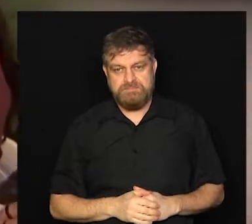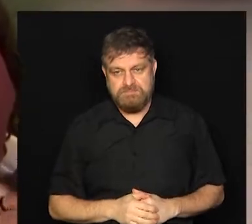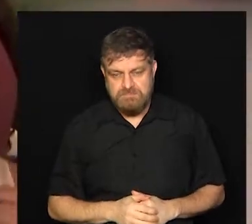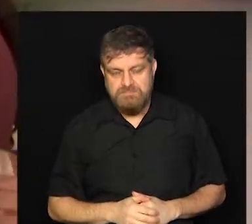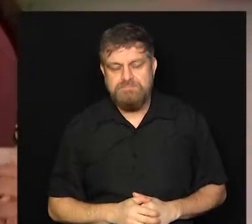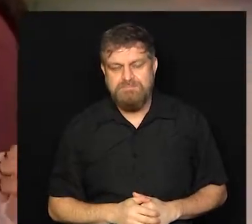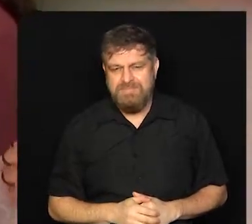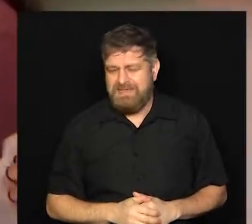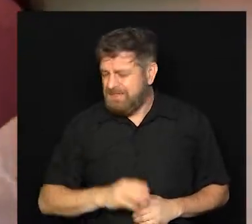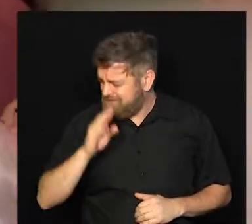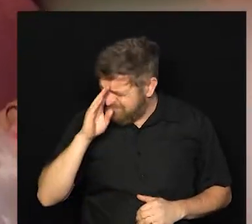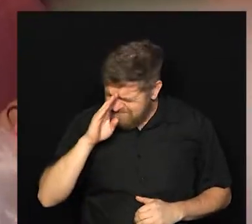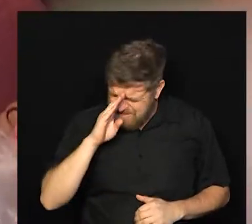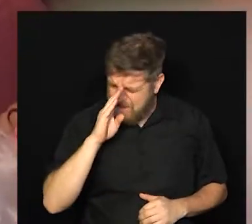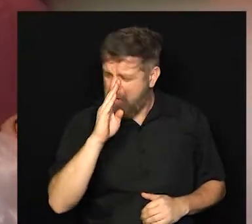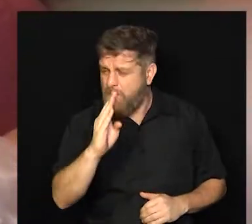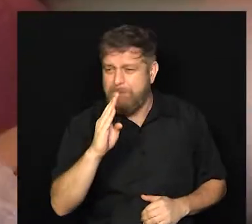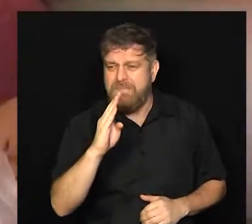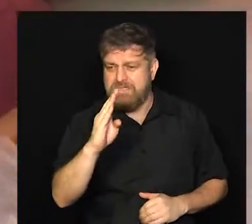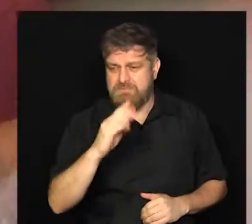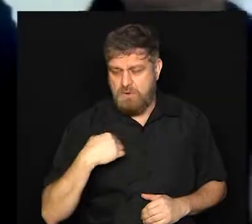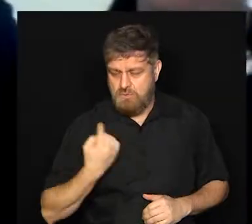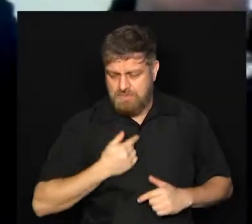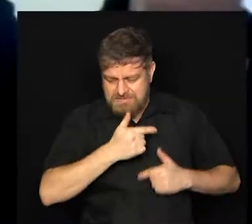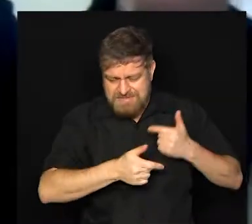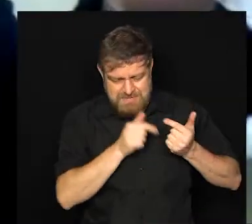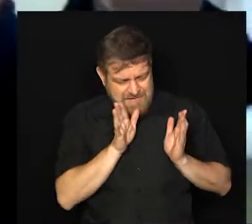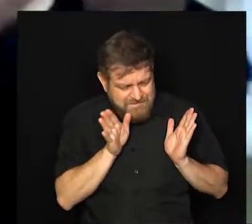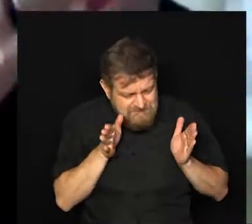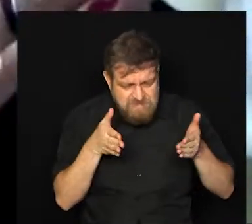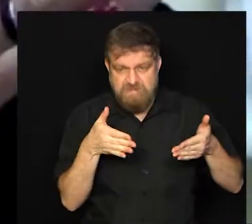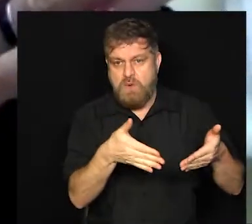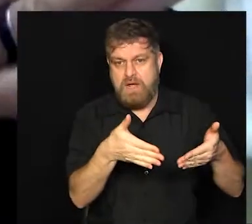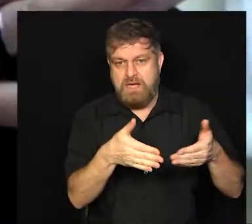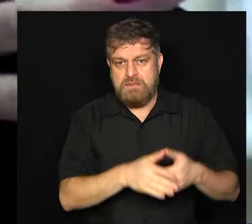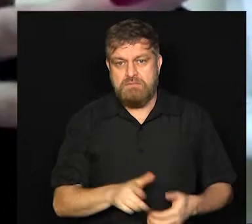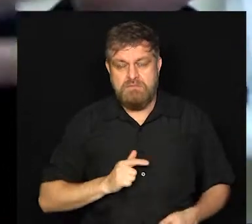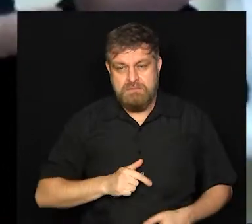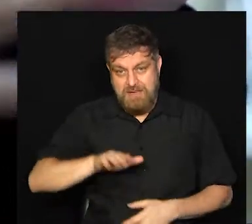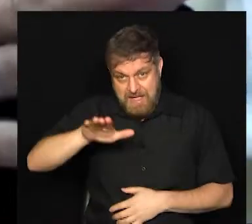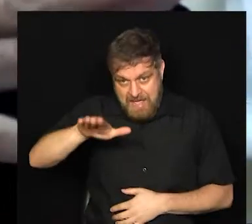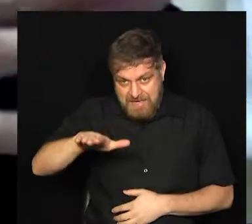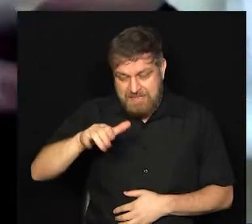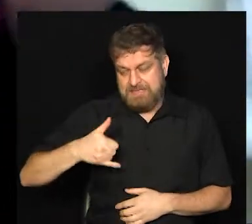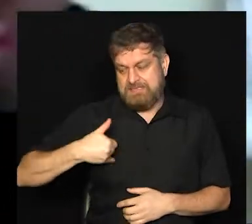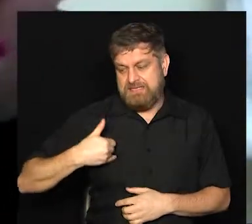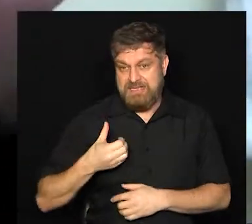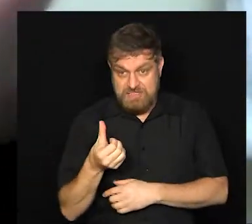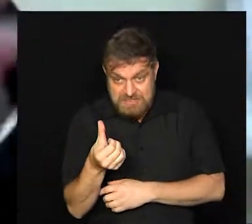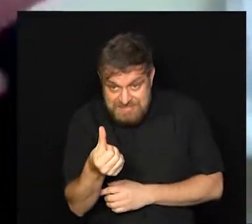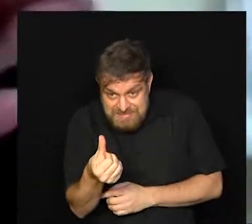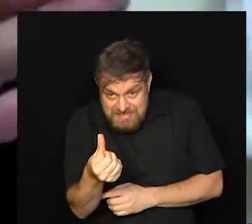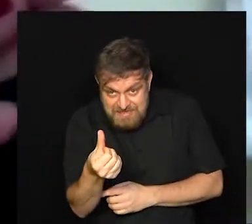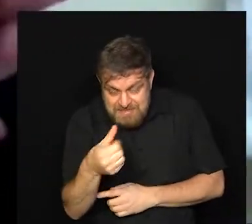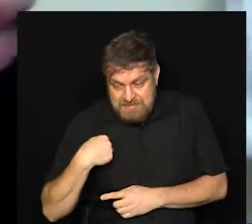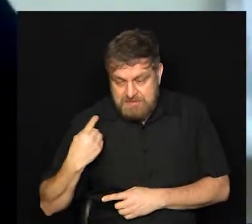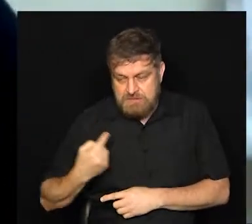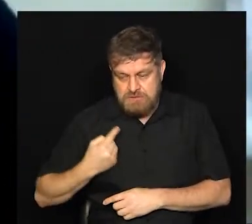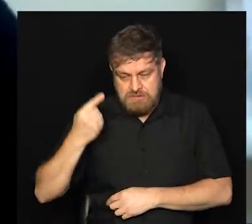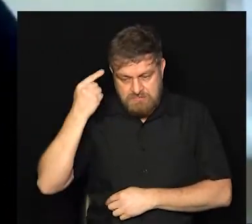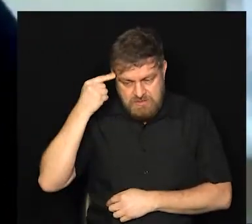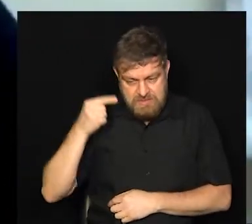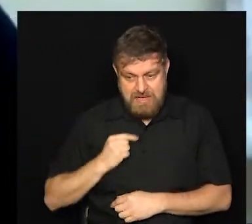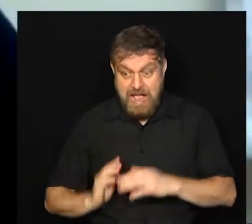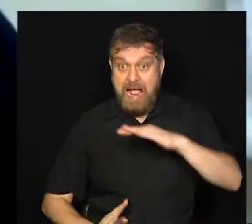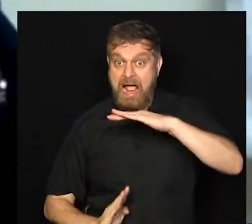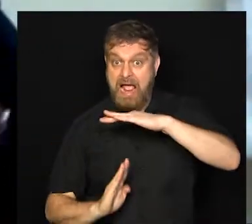Esse é o principal foco de todo o trabalho, quando a gente recebe a criança aqui com 6 anos e a gente diz ela pode ficar